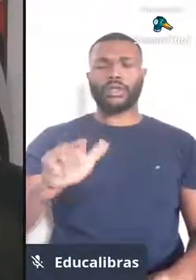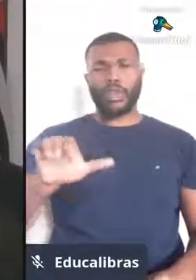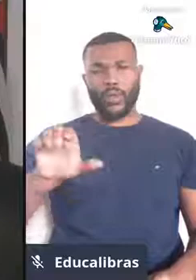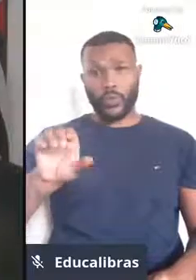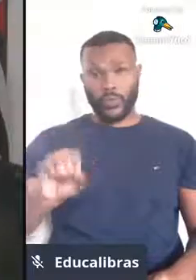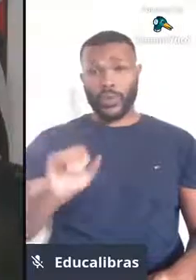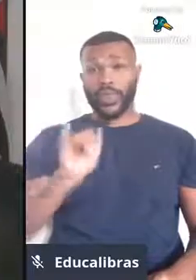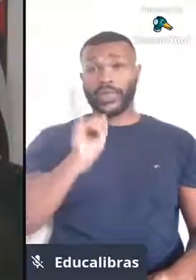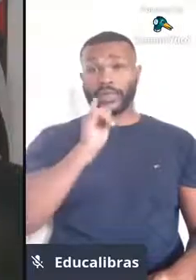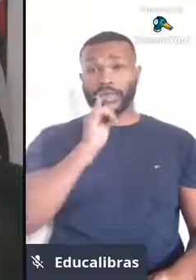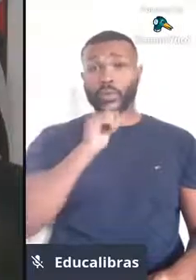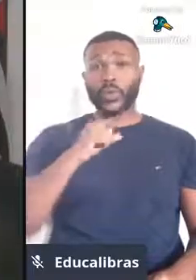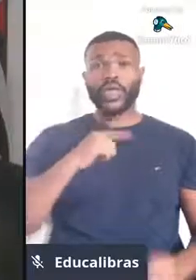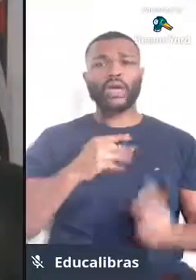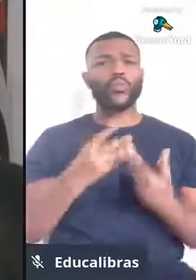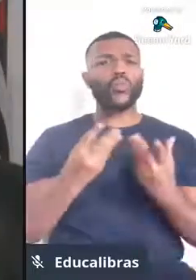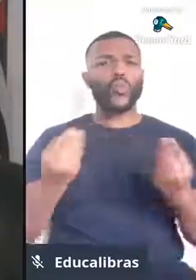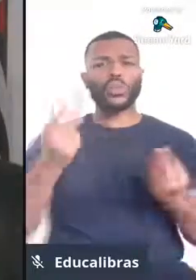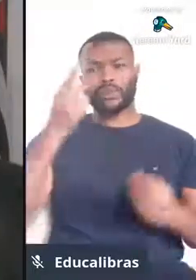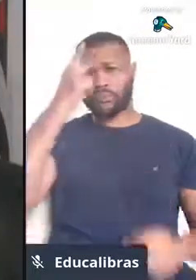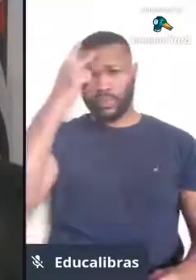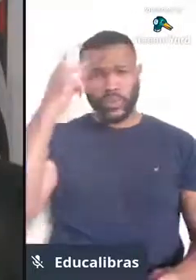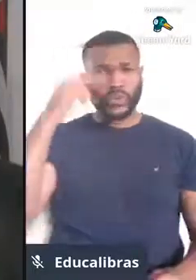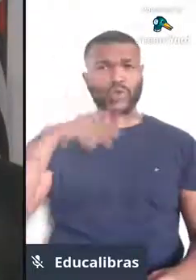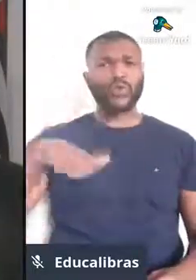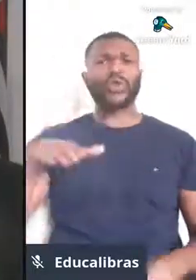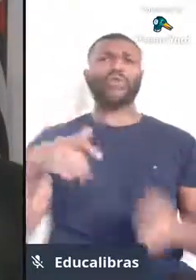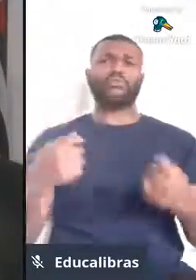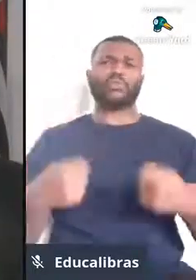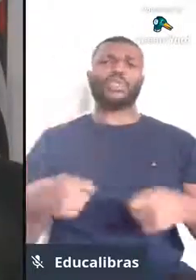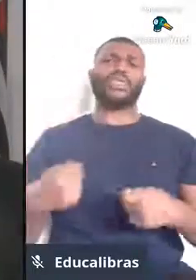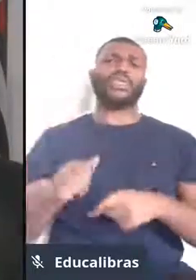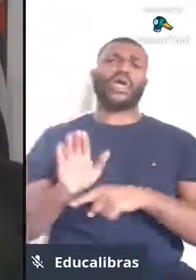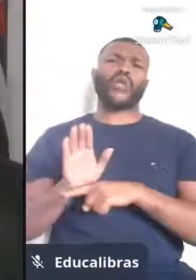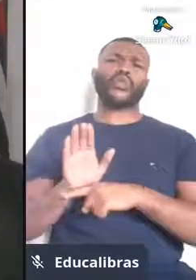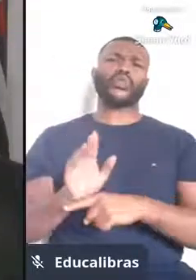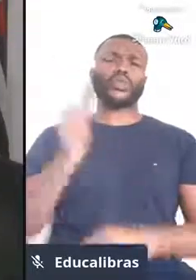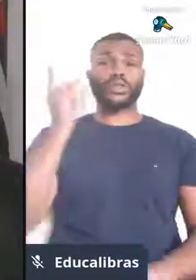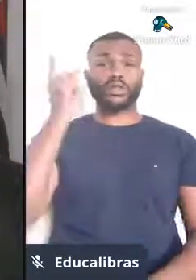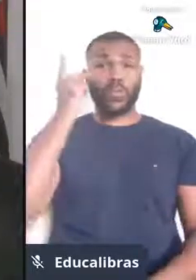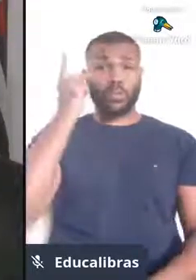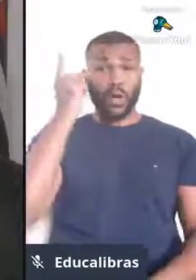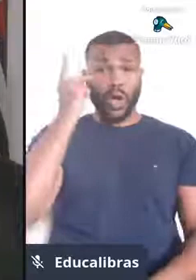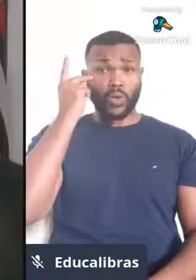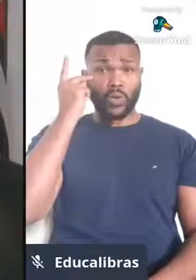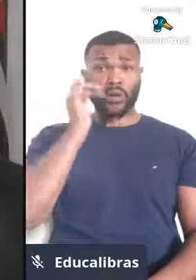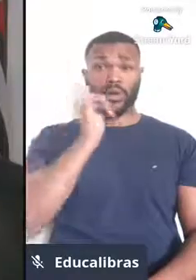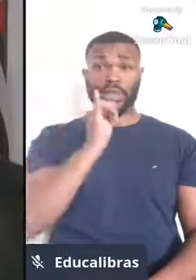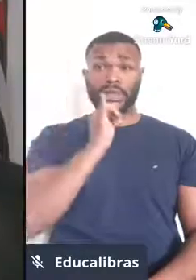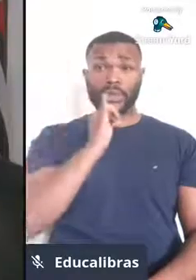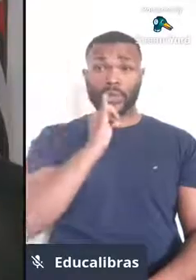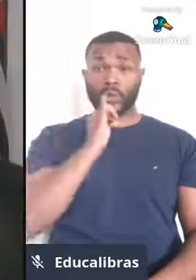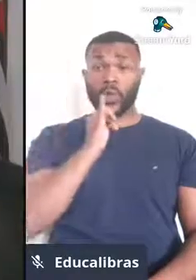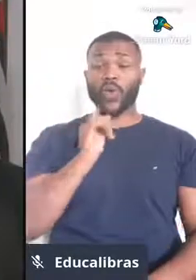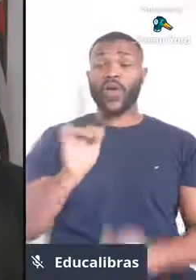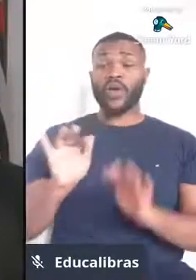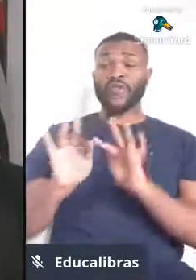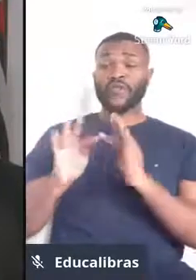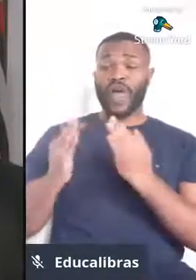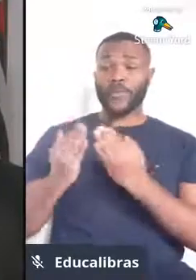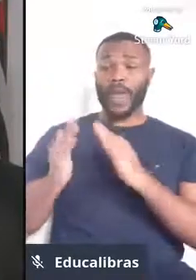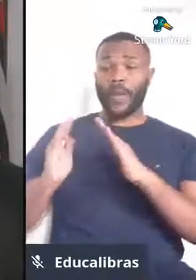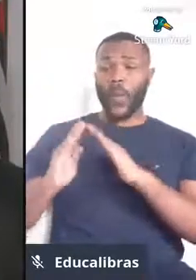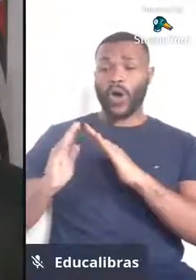pessoas precisando de ajuda aqui na cidade de São Paulo. O que eu quero evitar? Que aquela família de Paraisópolis receba, por